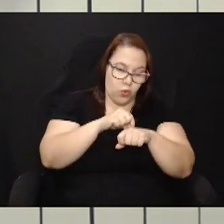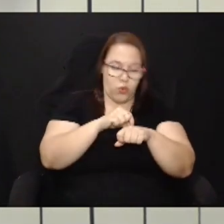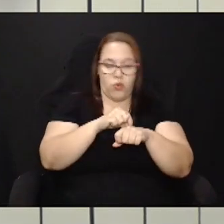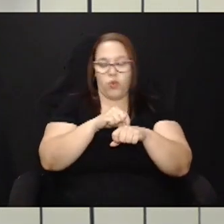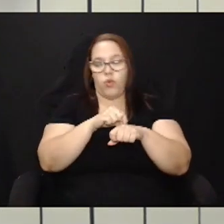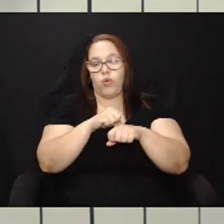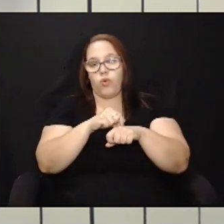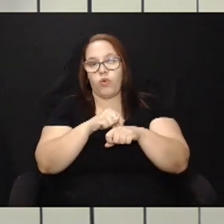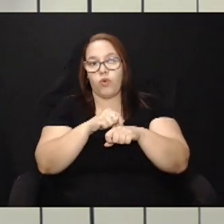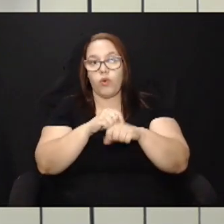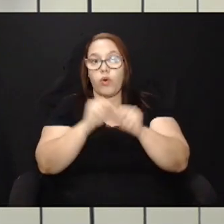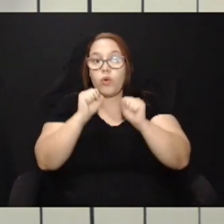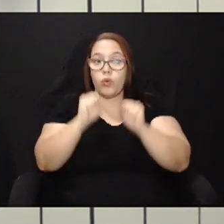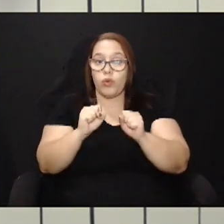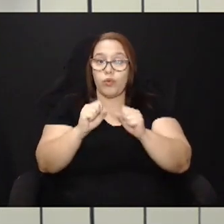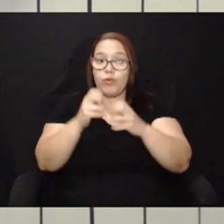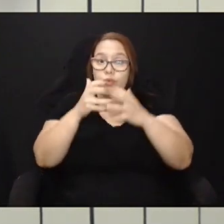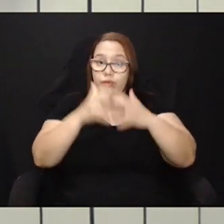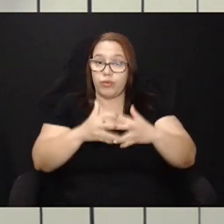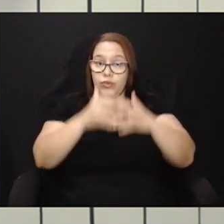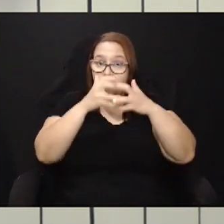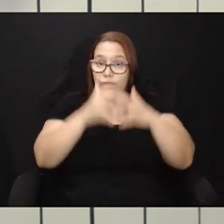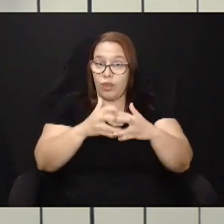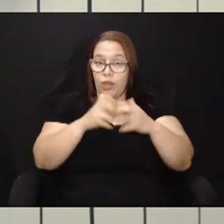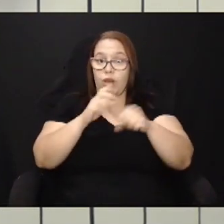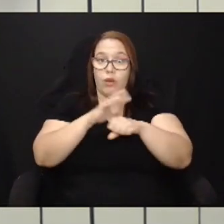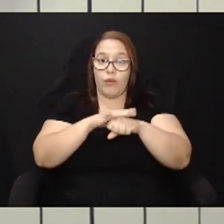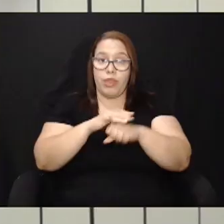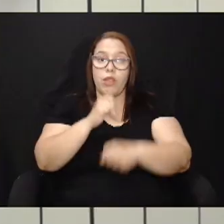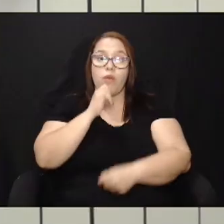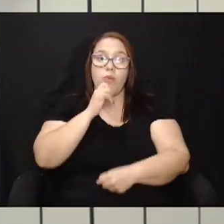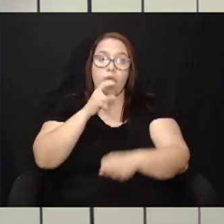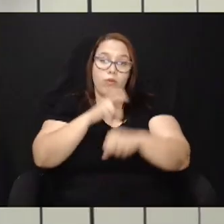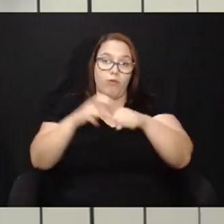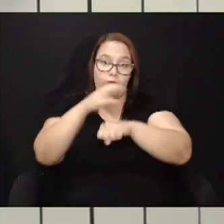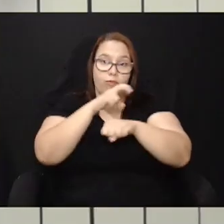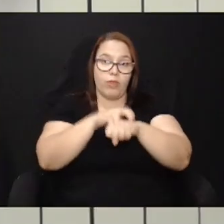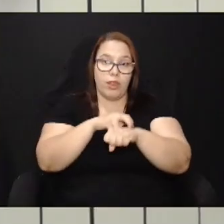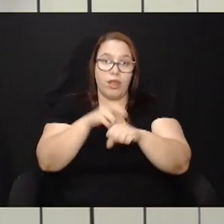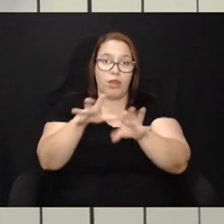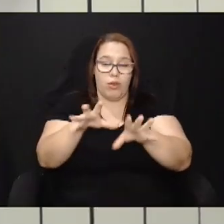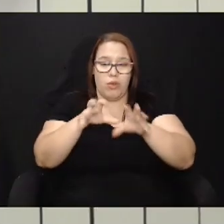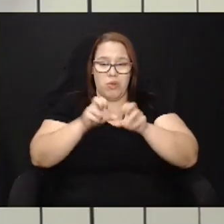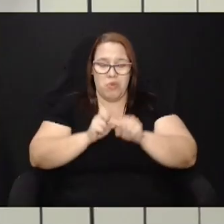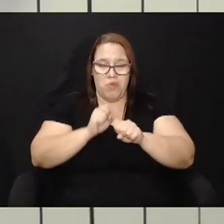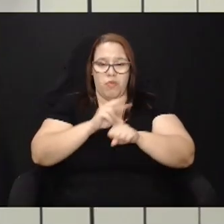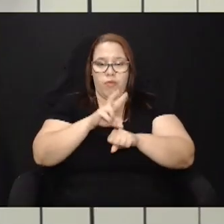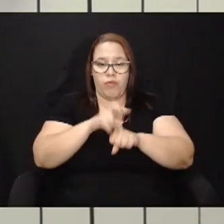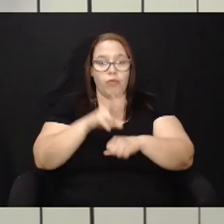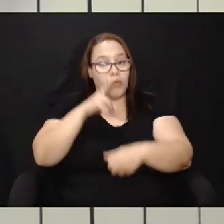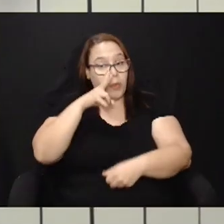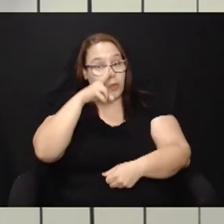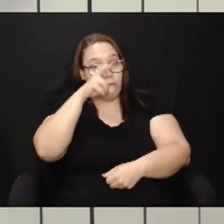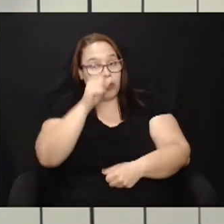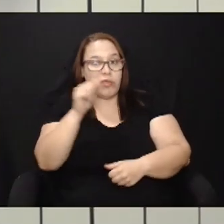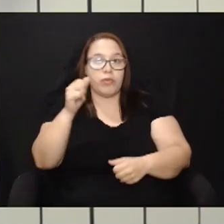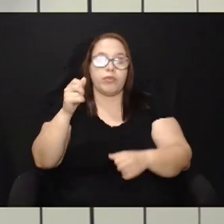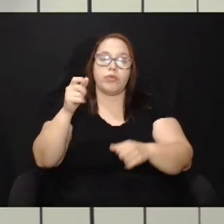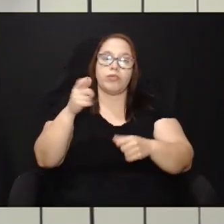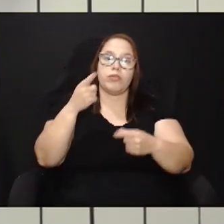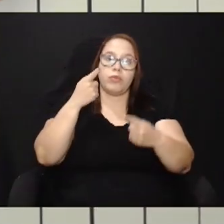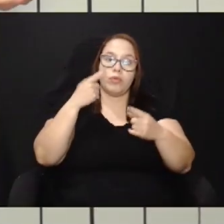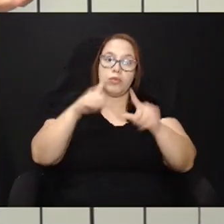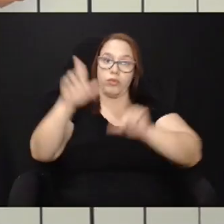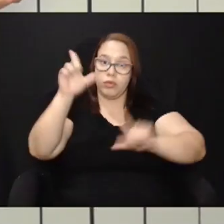podendo ser confundidos com outras doenças, como dengue e outras viroses. Então a gente reforça aqui no Jornal Câmara Notícia. Se tiver